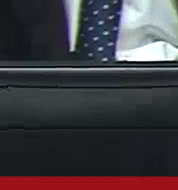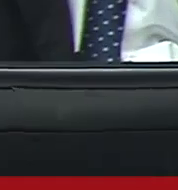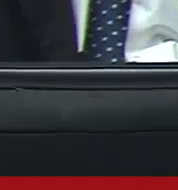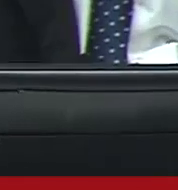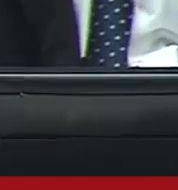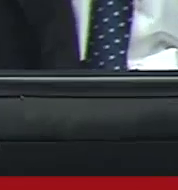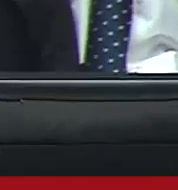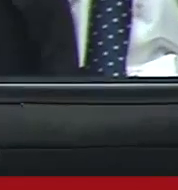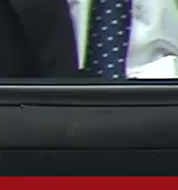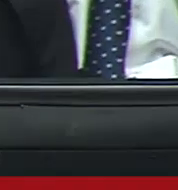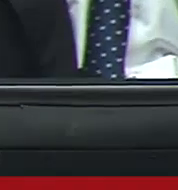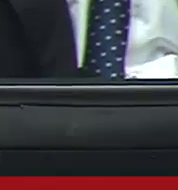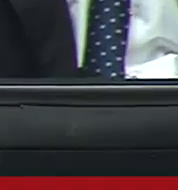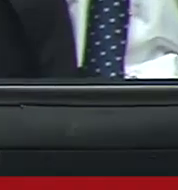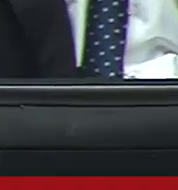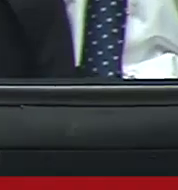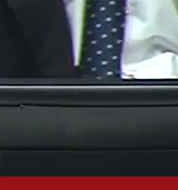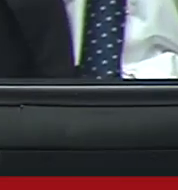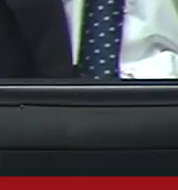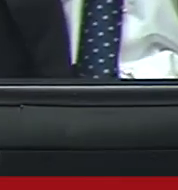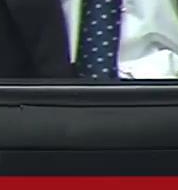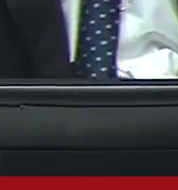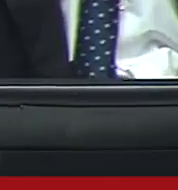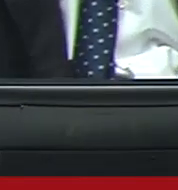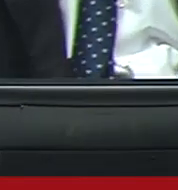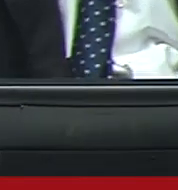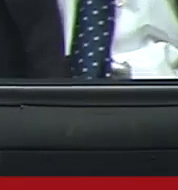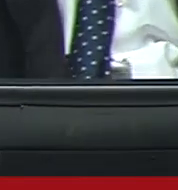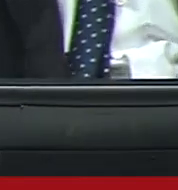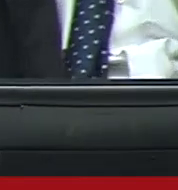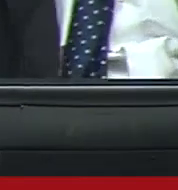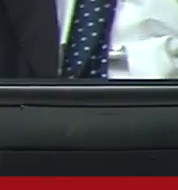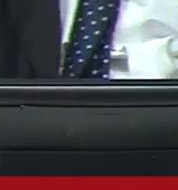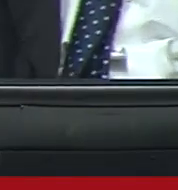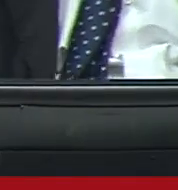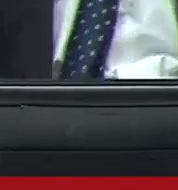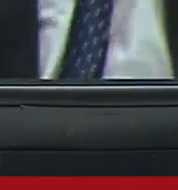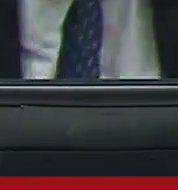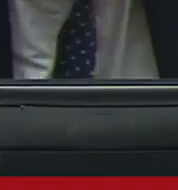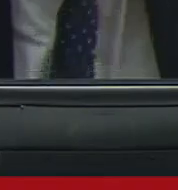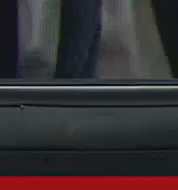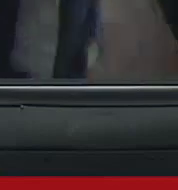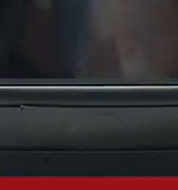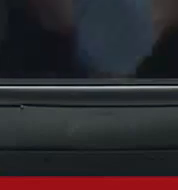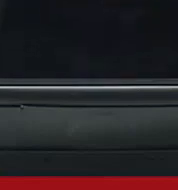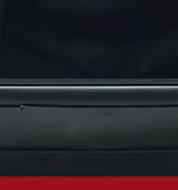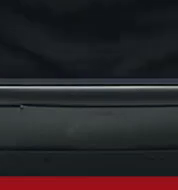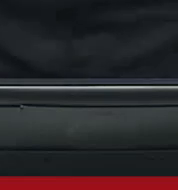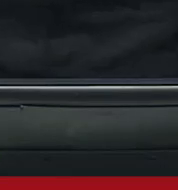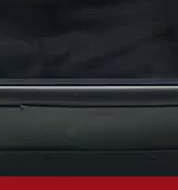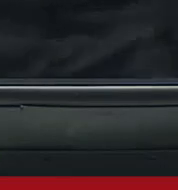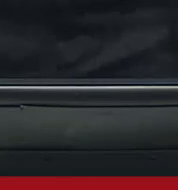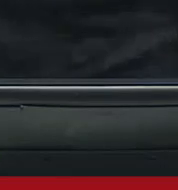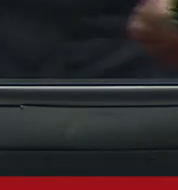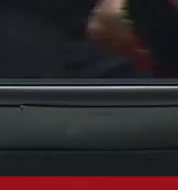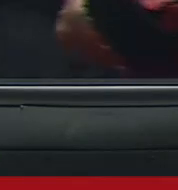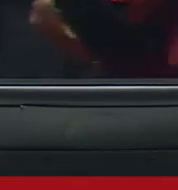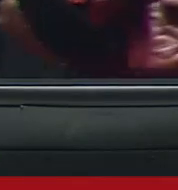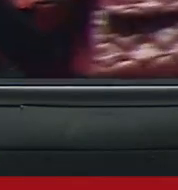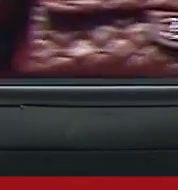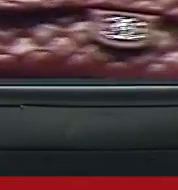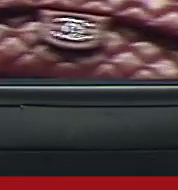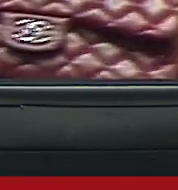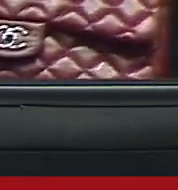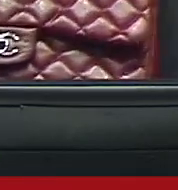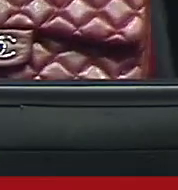às 14 horas, corre do dia a ser publicada. E para a reunião especial, na mesma data, às 19 horas, destinada a comemorar os